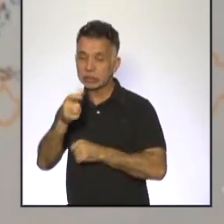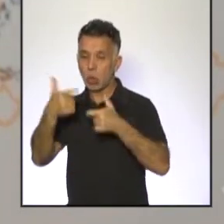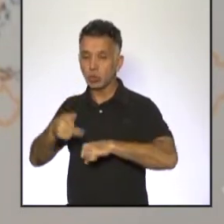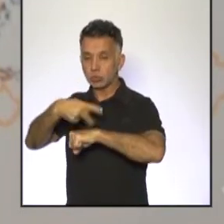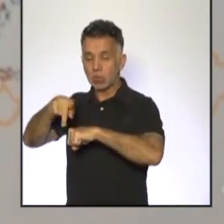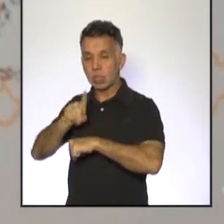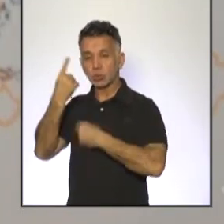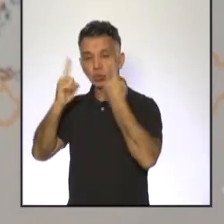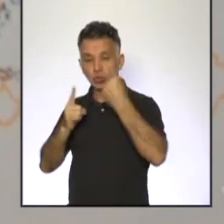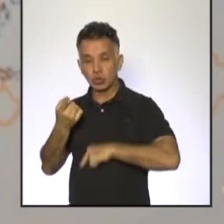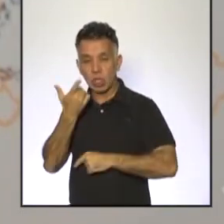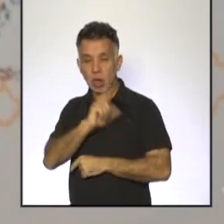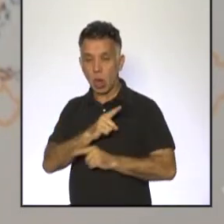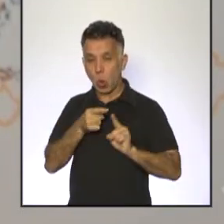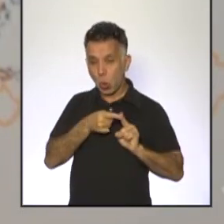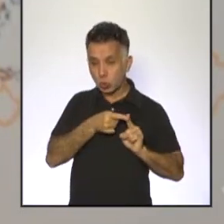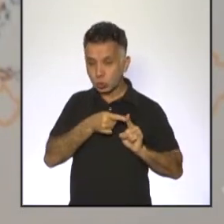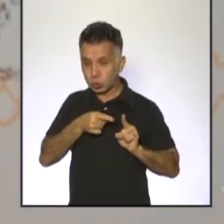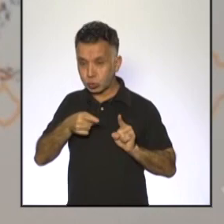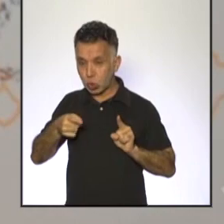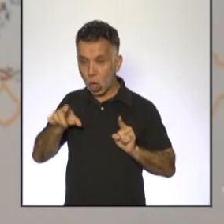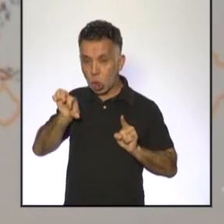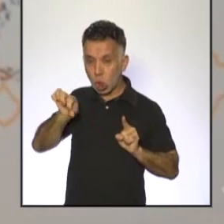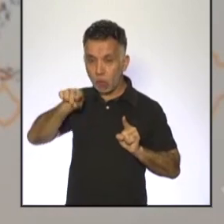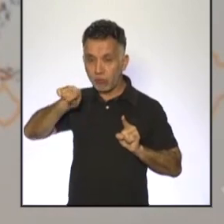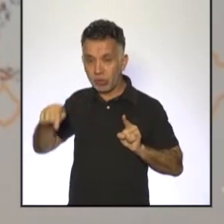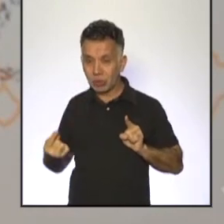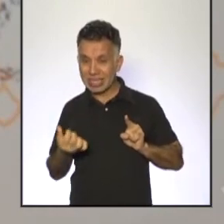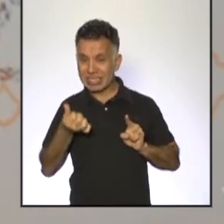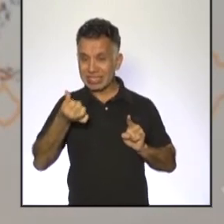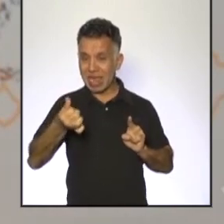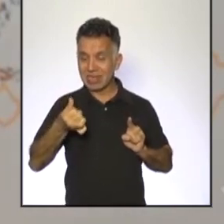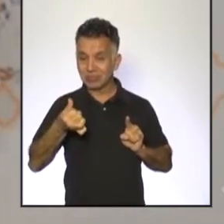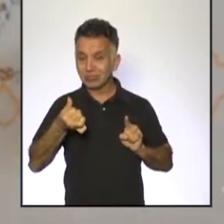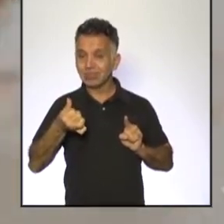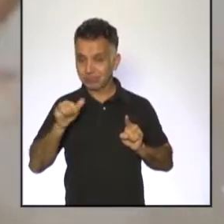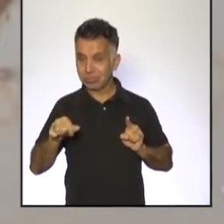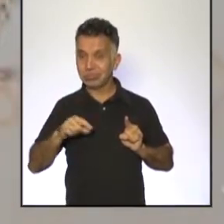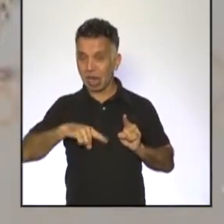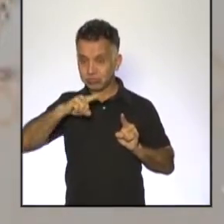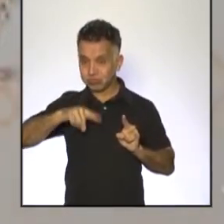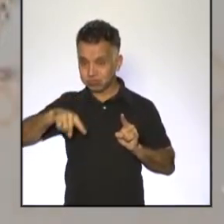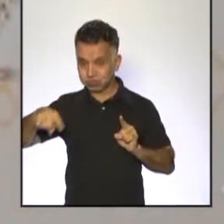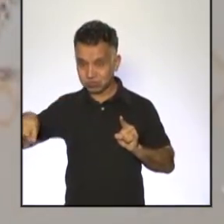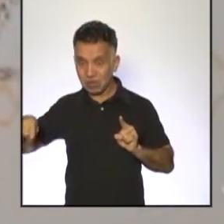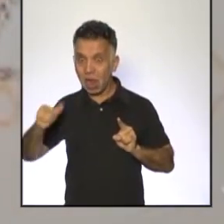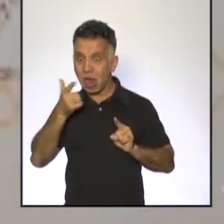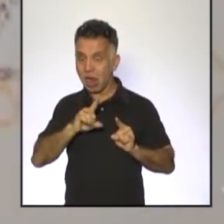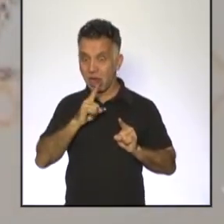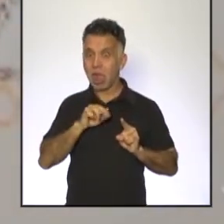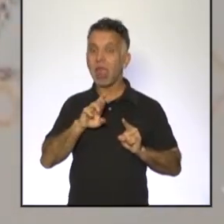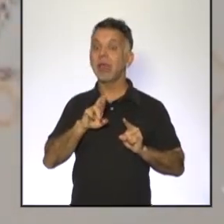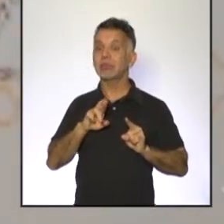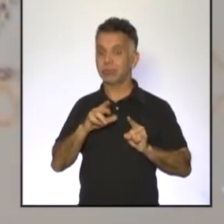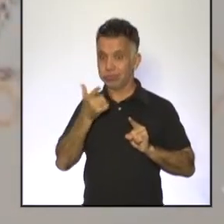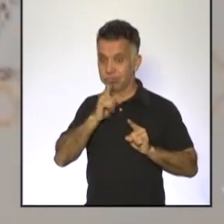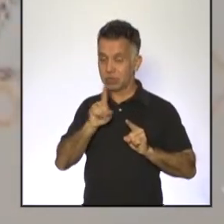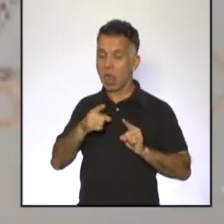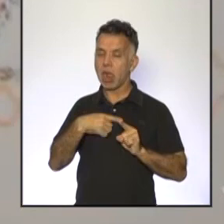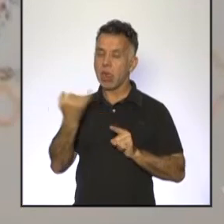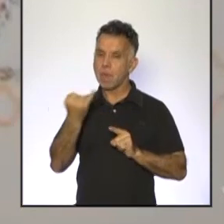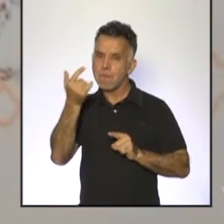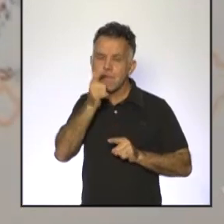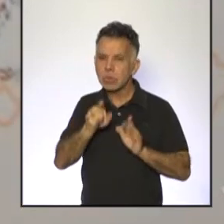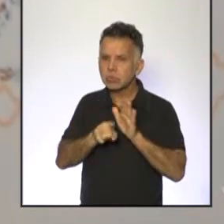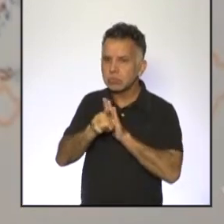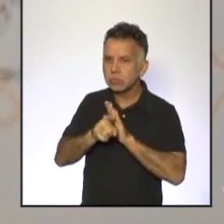que atingiu 9,6 pontos na escala Richter. E aí a gente chega num ponto que é muito importante para os concursos, para